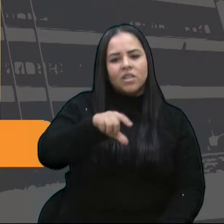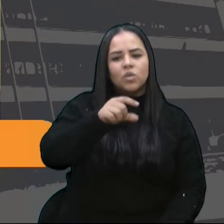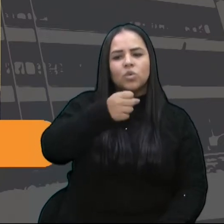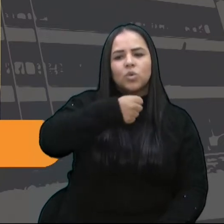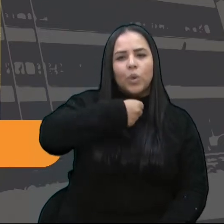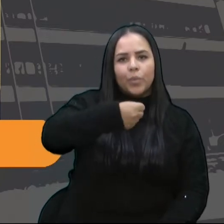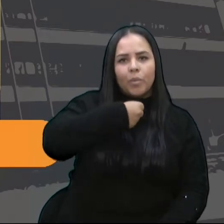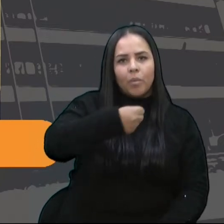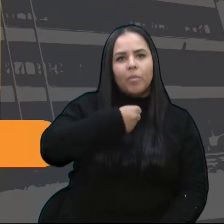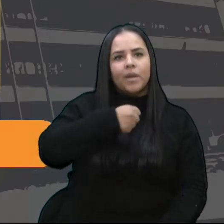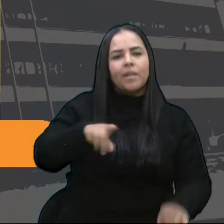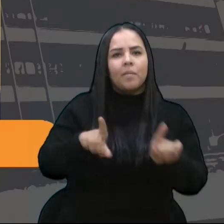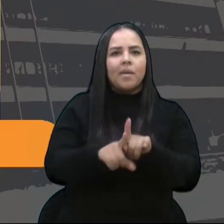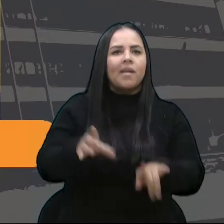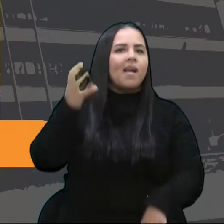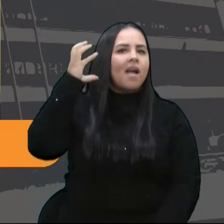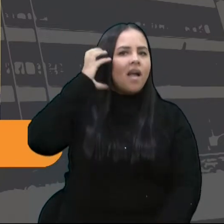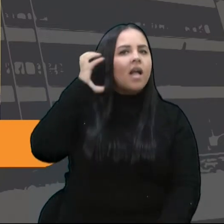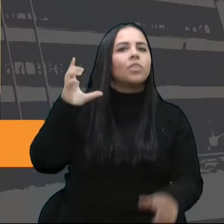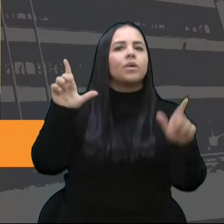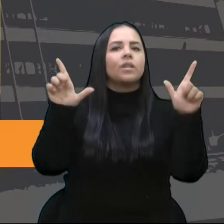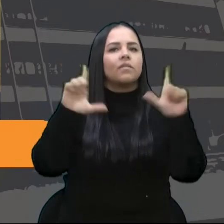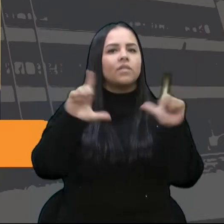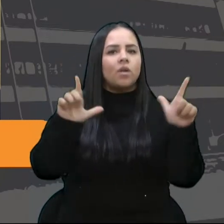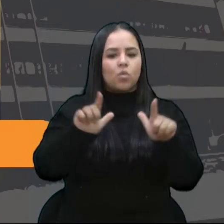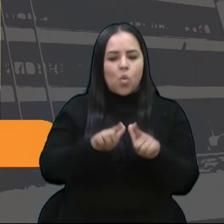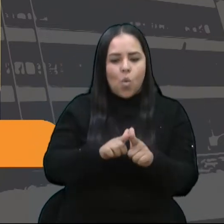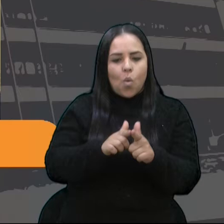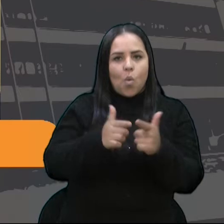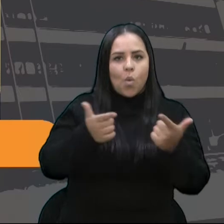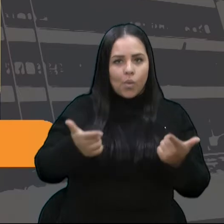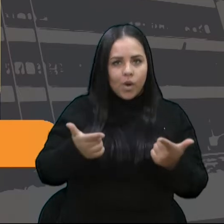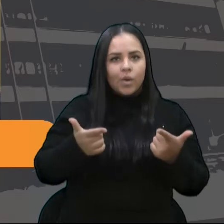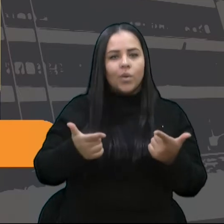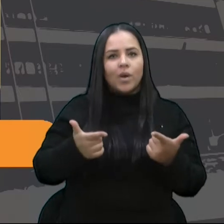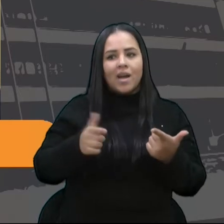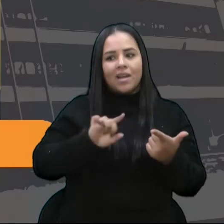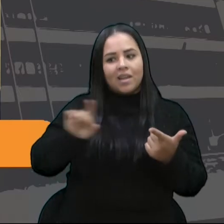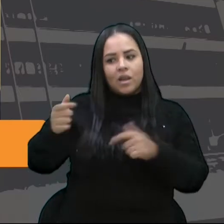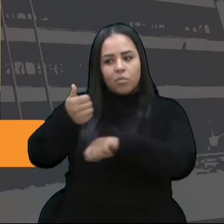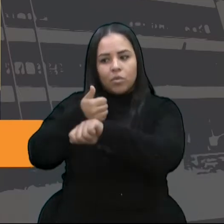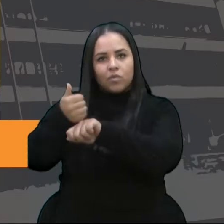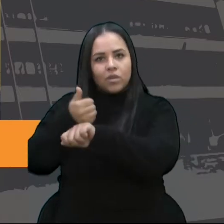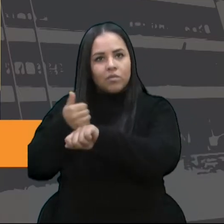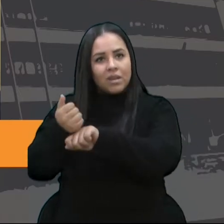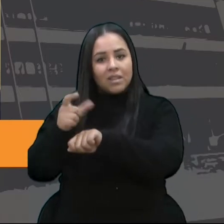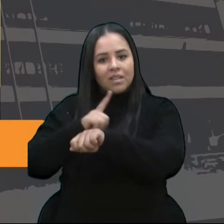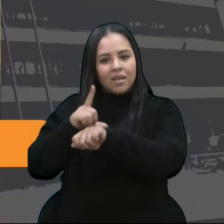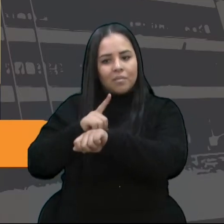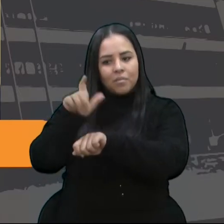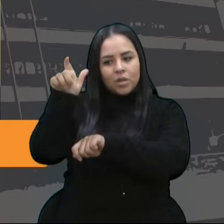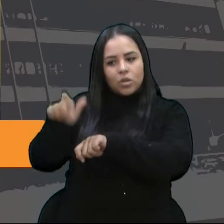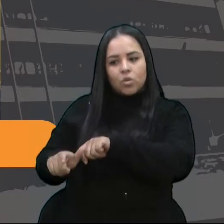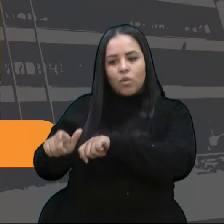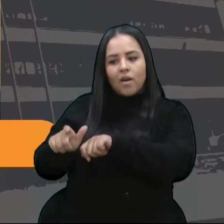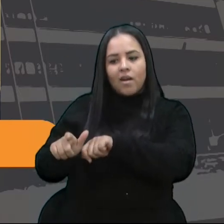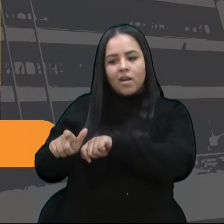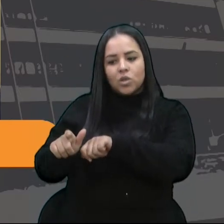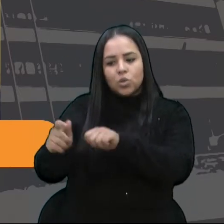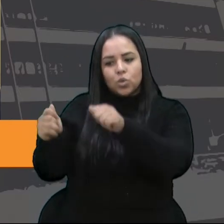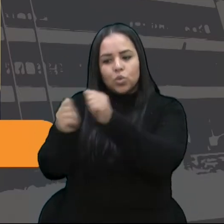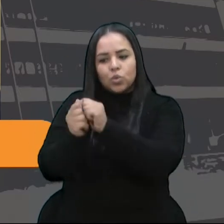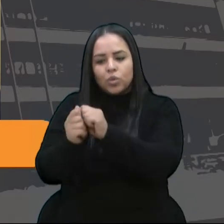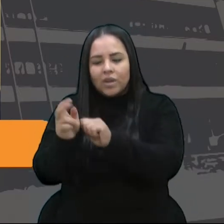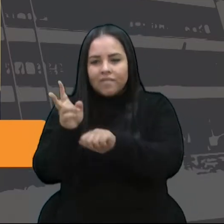nas emissoras de rádio, de televisão, nos jornais, no jornalismo profissional, aliados que estão fiscalizando também